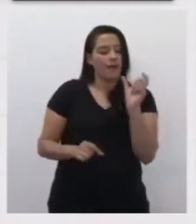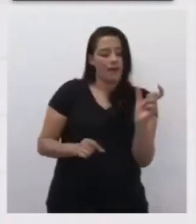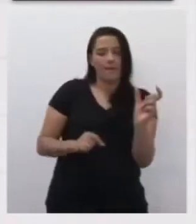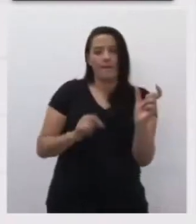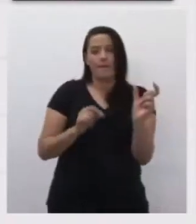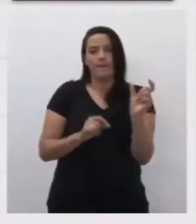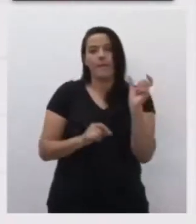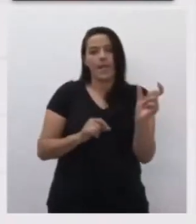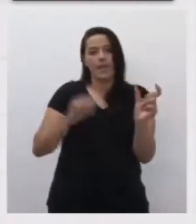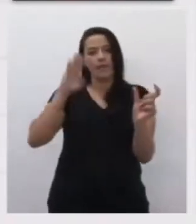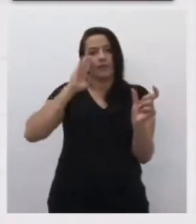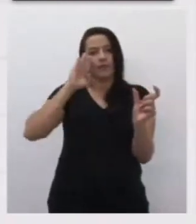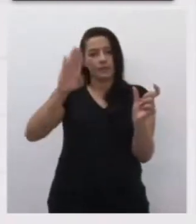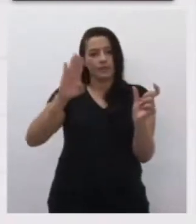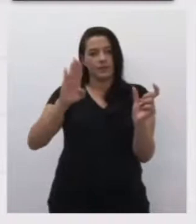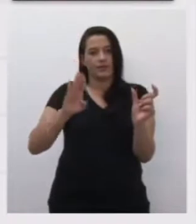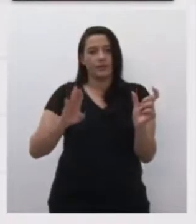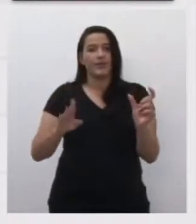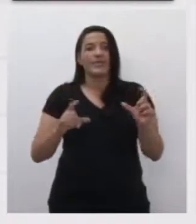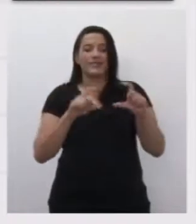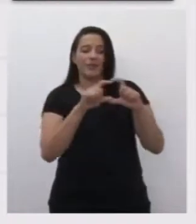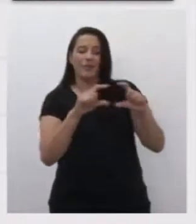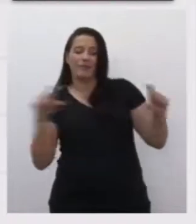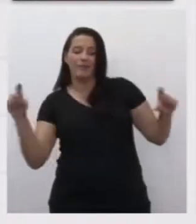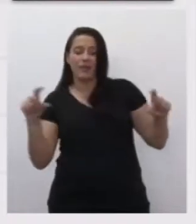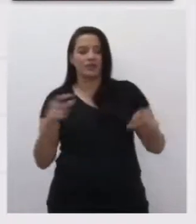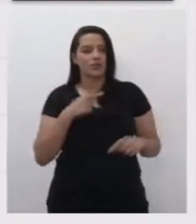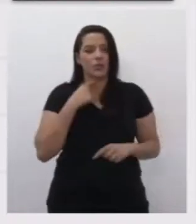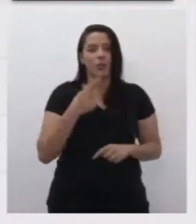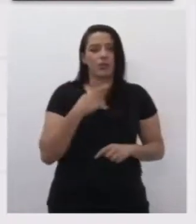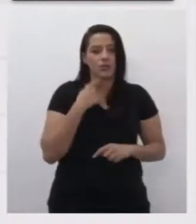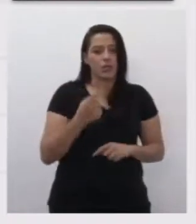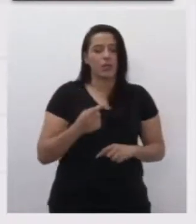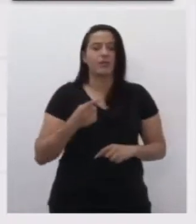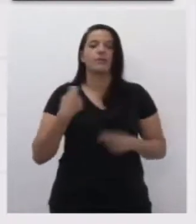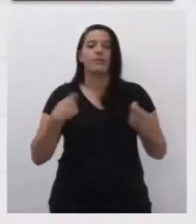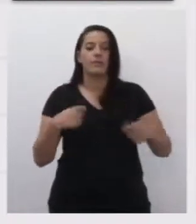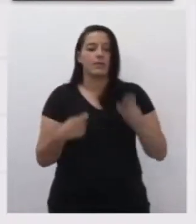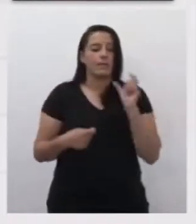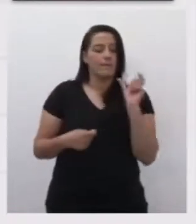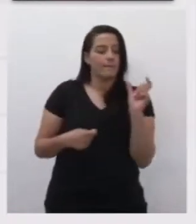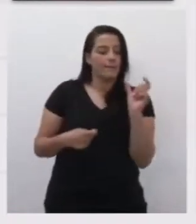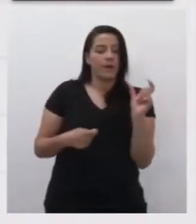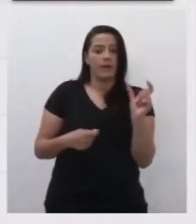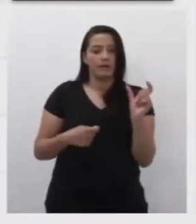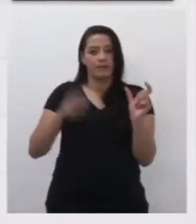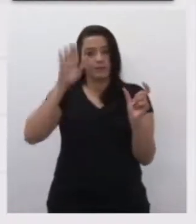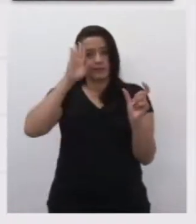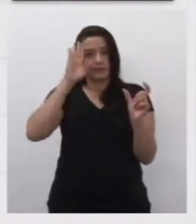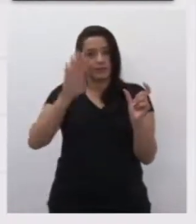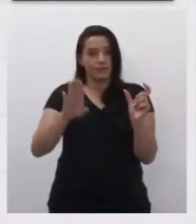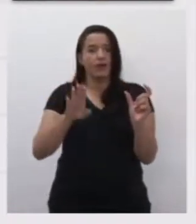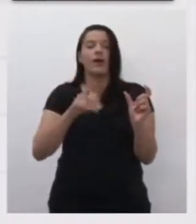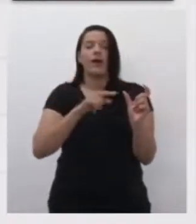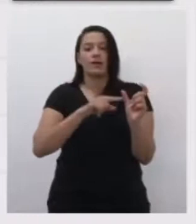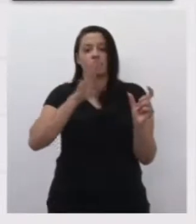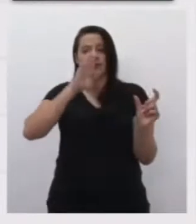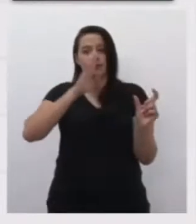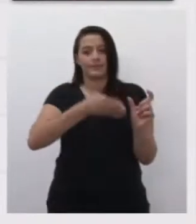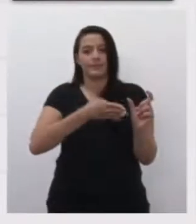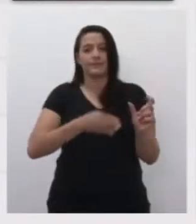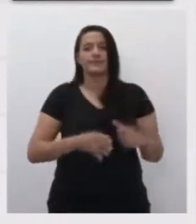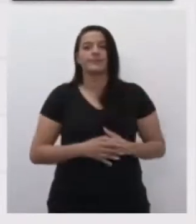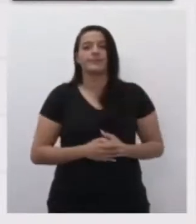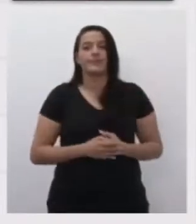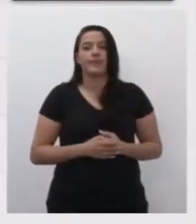nome-chave. Então, sempre busquem por temas mais gerais, né? Um que ficou bem latente é em português, né? Então,